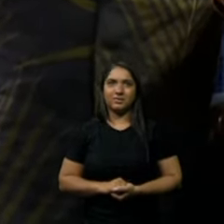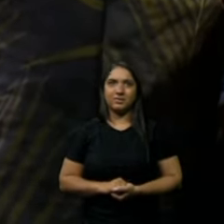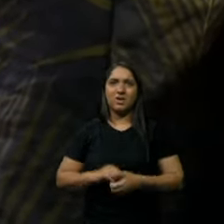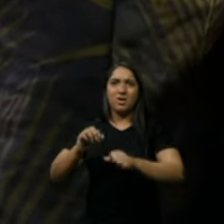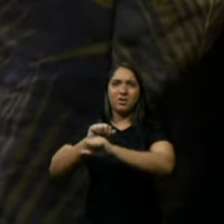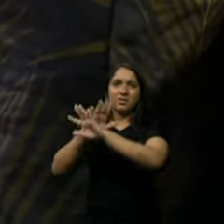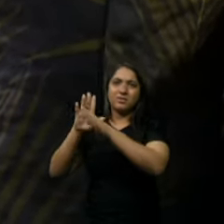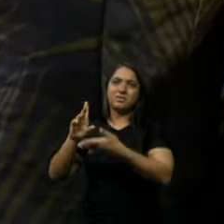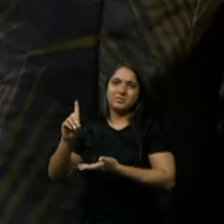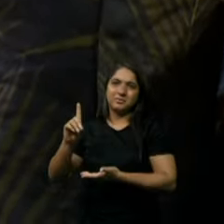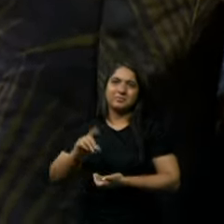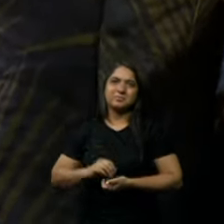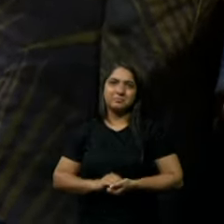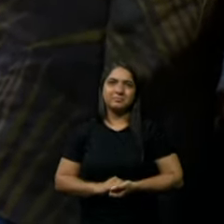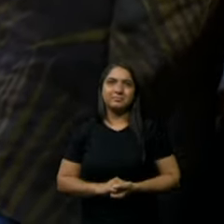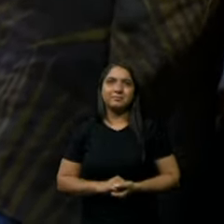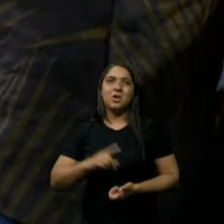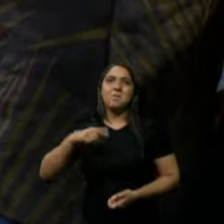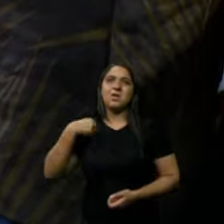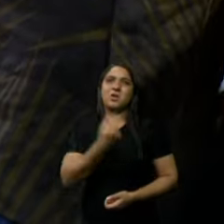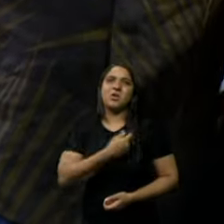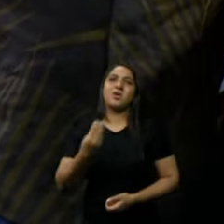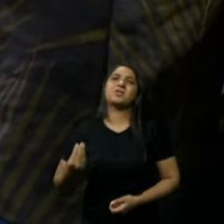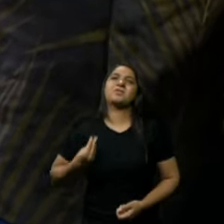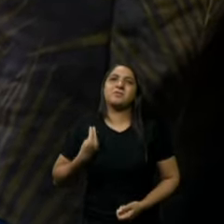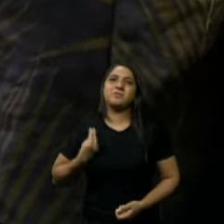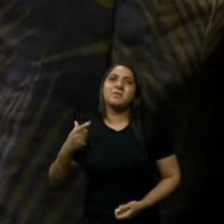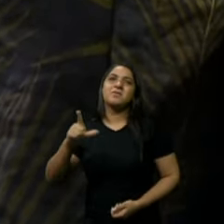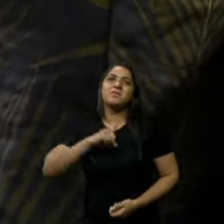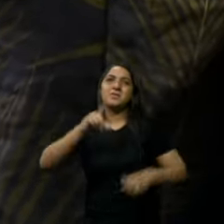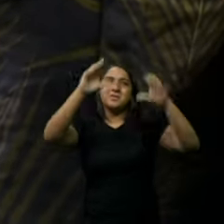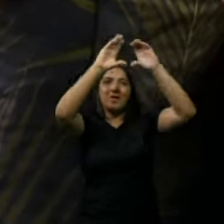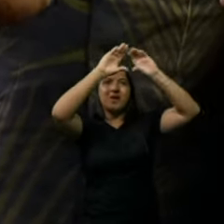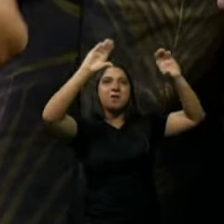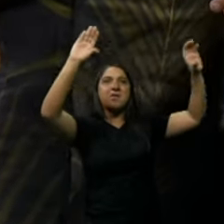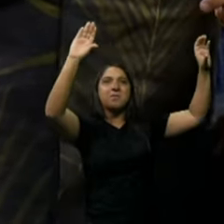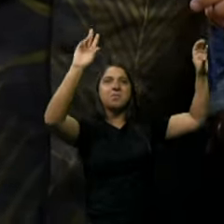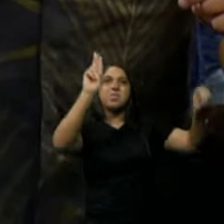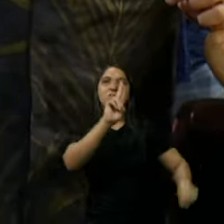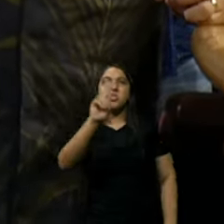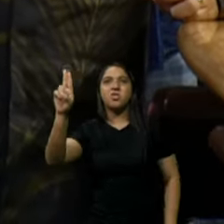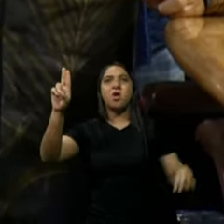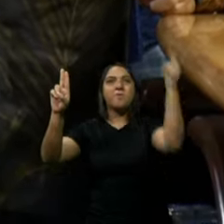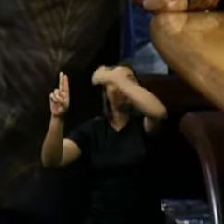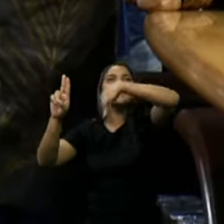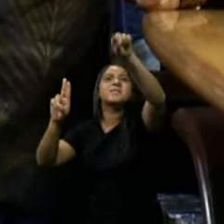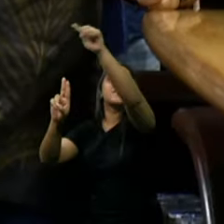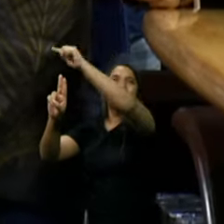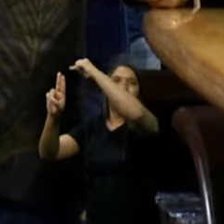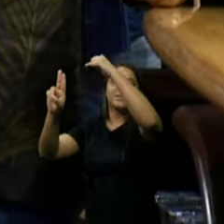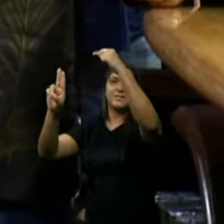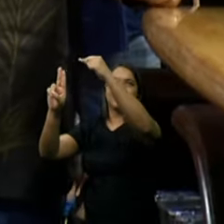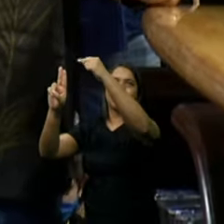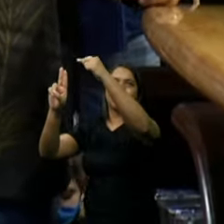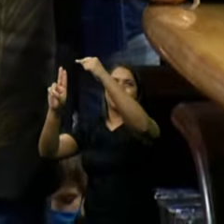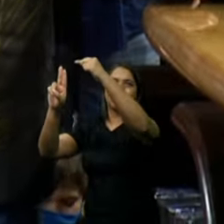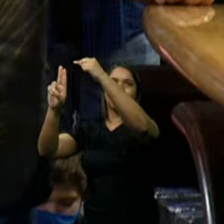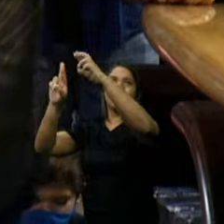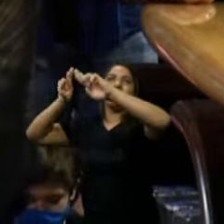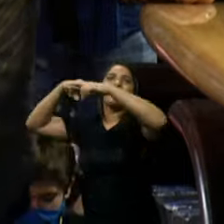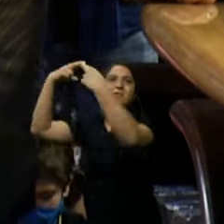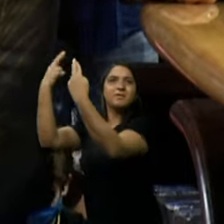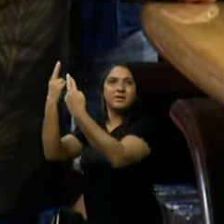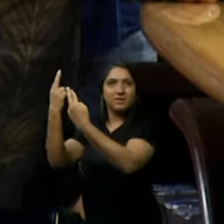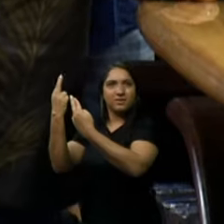E aí E aí E aí